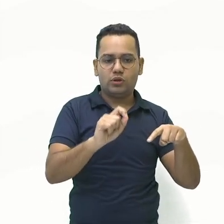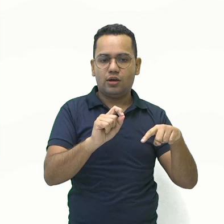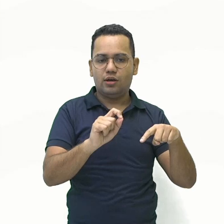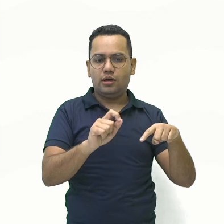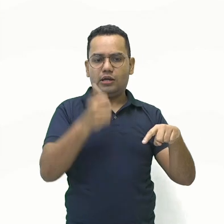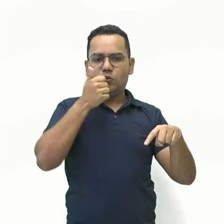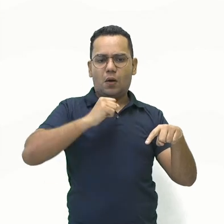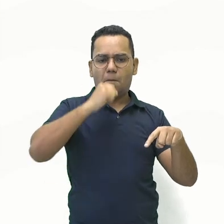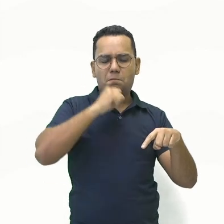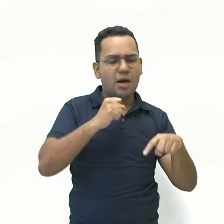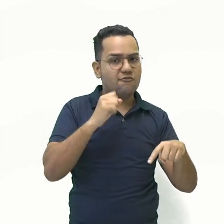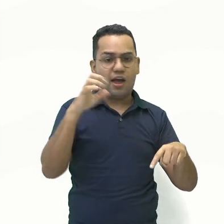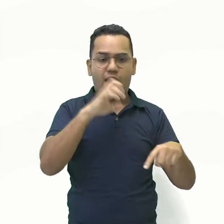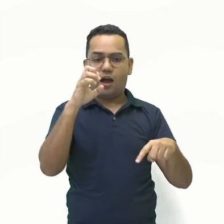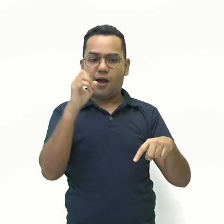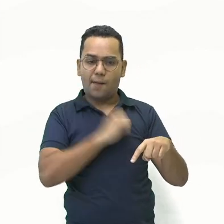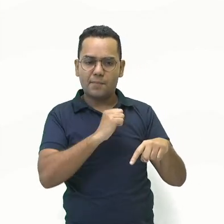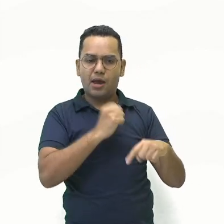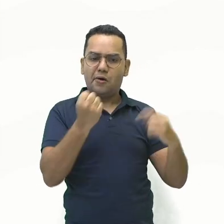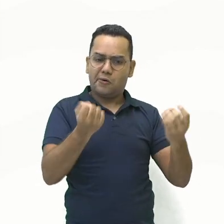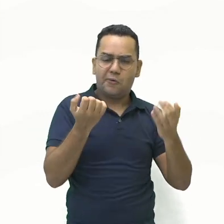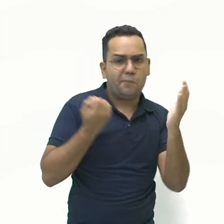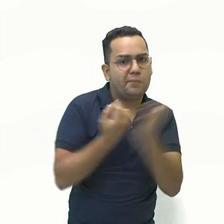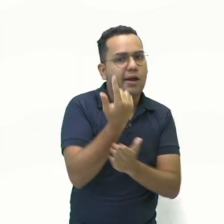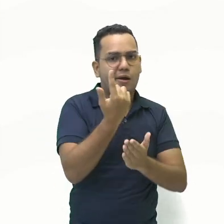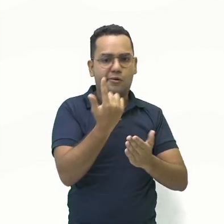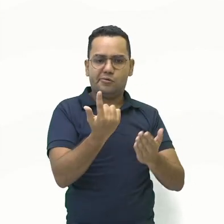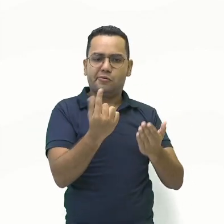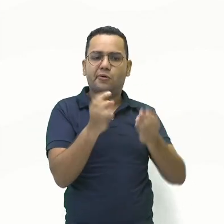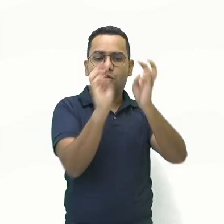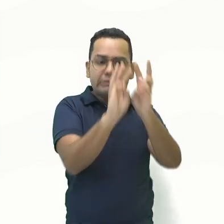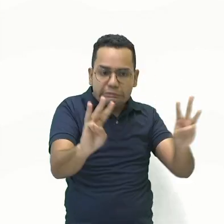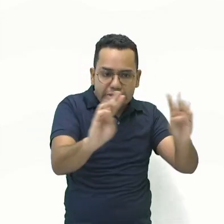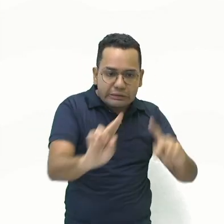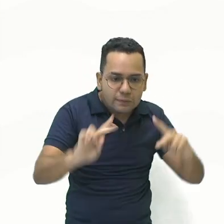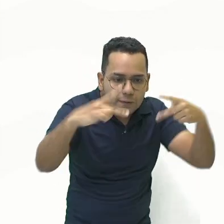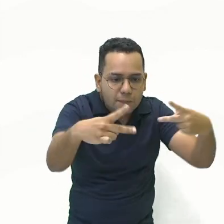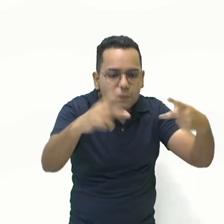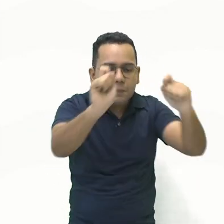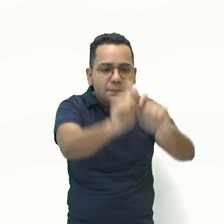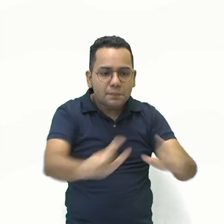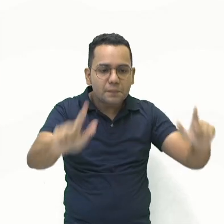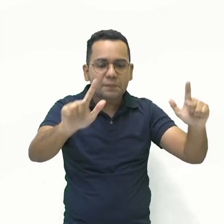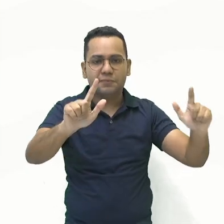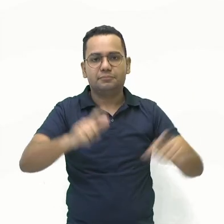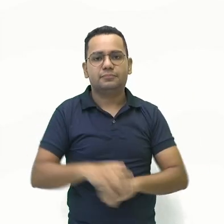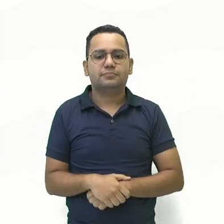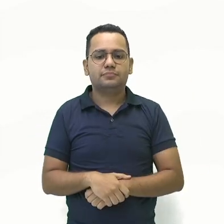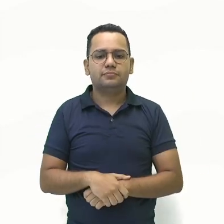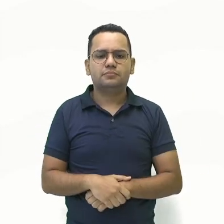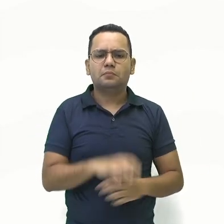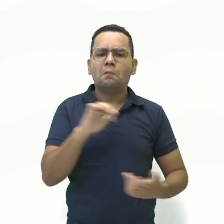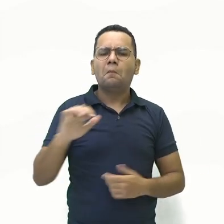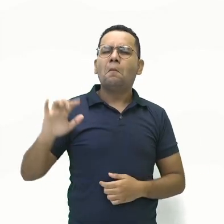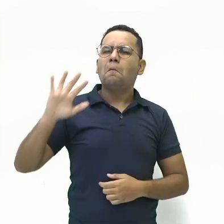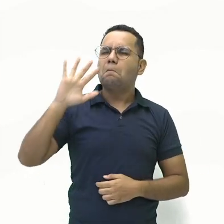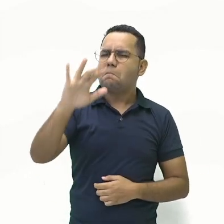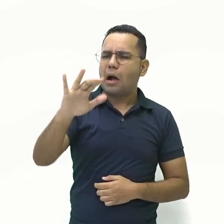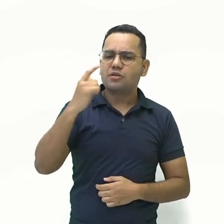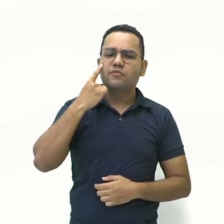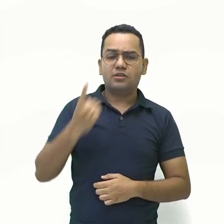de qualidade, compre agora, acesse, enfim. Todo esse texto, esse conjunto